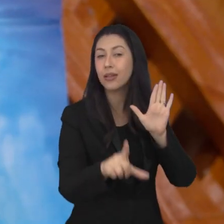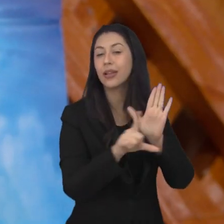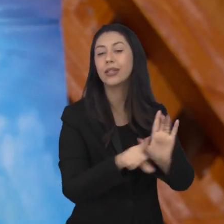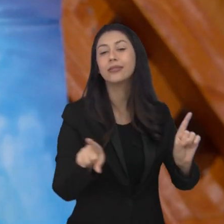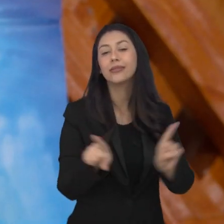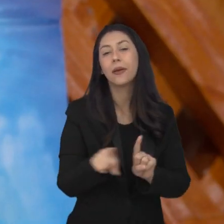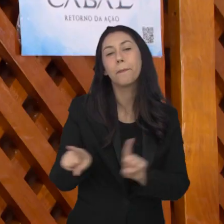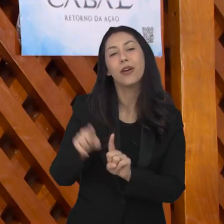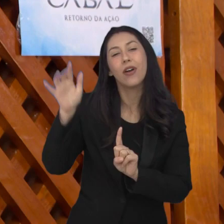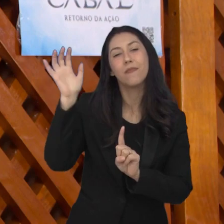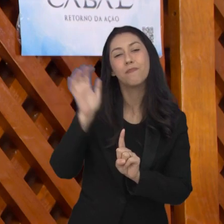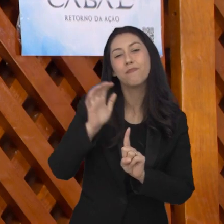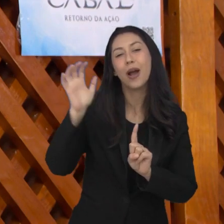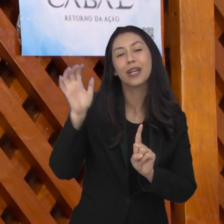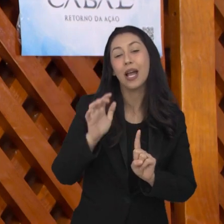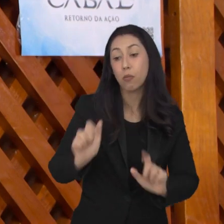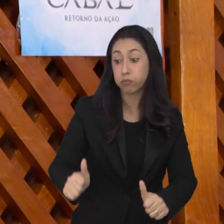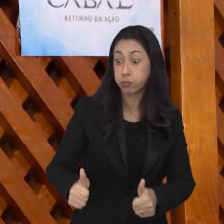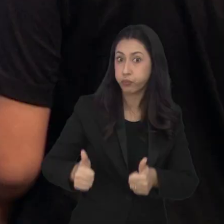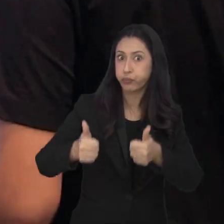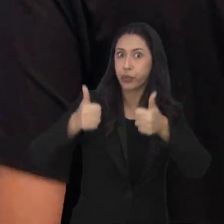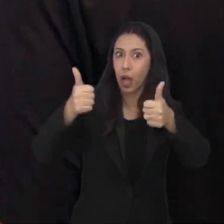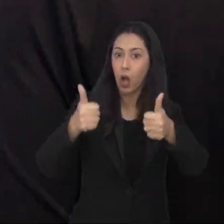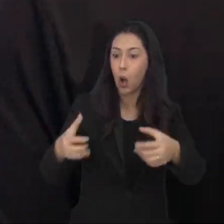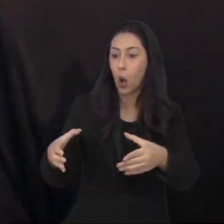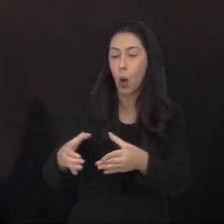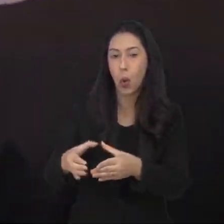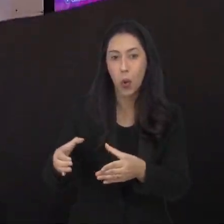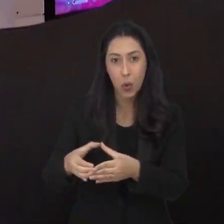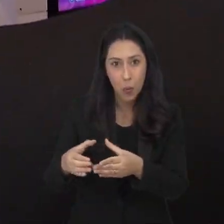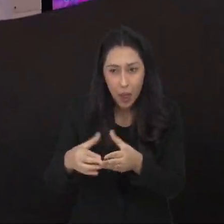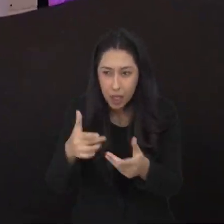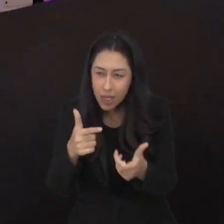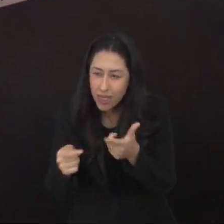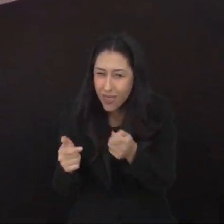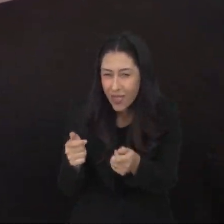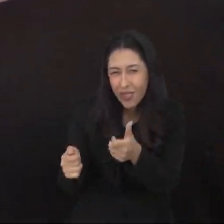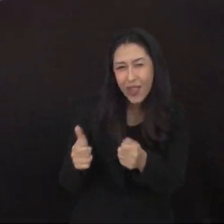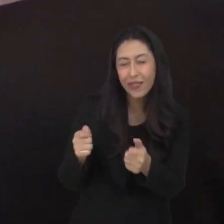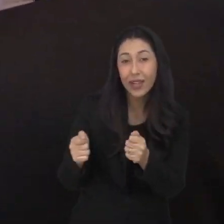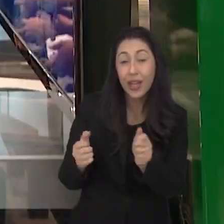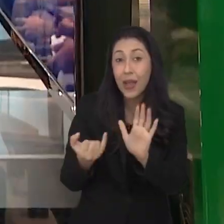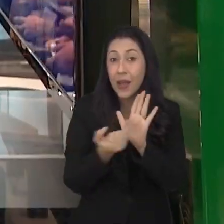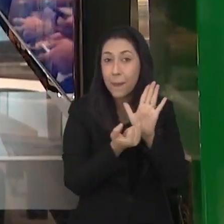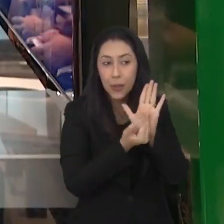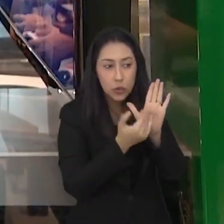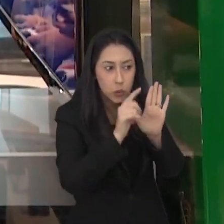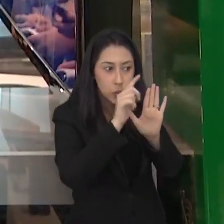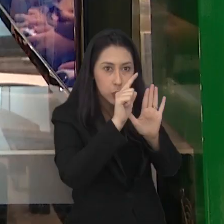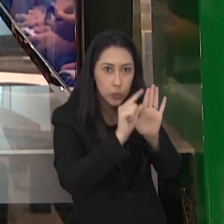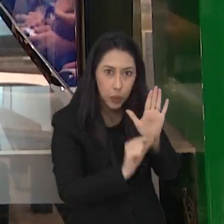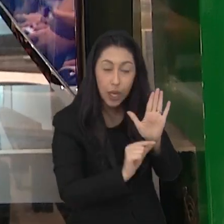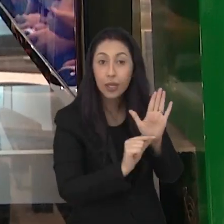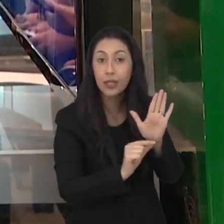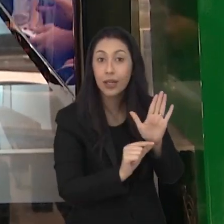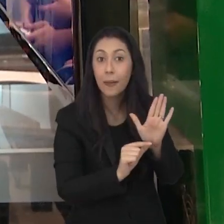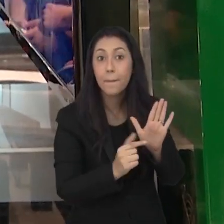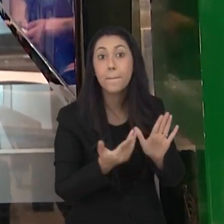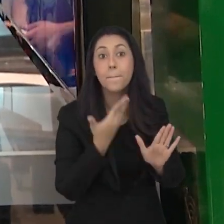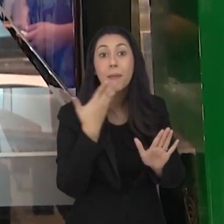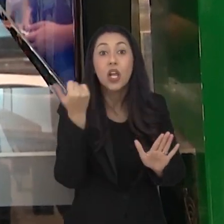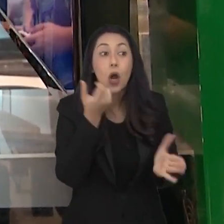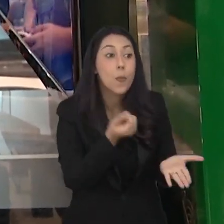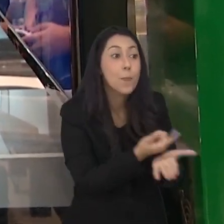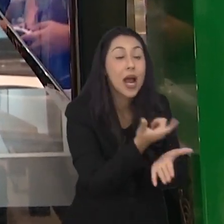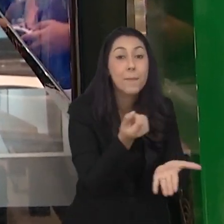marco legal deve impactar positivamente toda uma cadeia que envolve os jogos eletrônicos. Com menos impostos, aumenta o